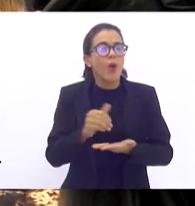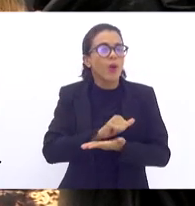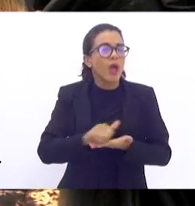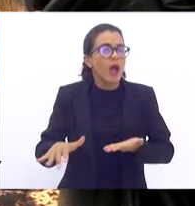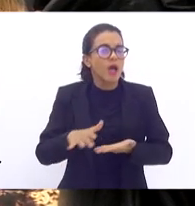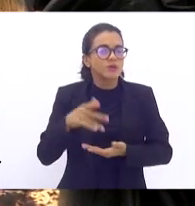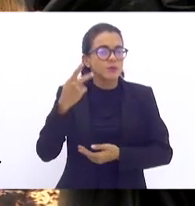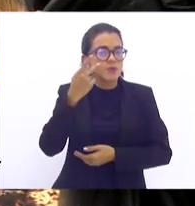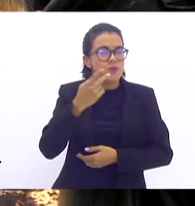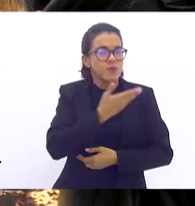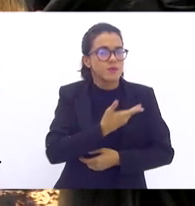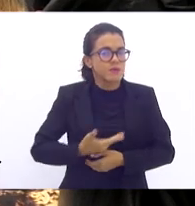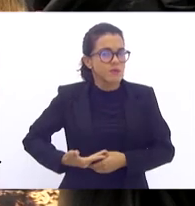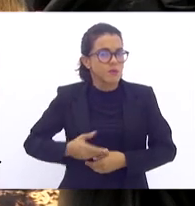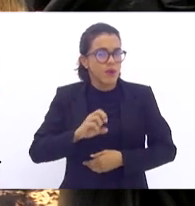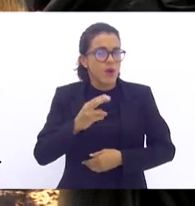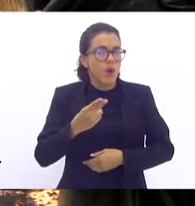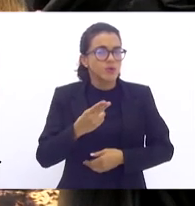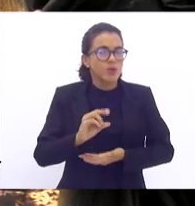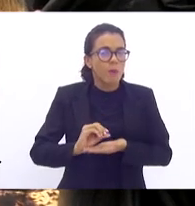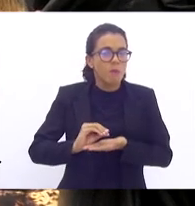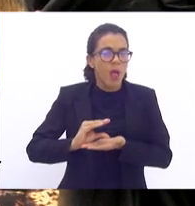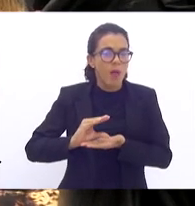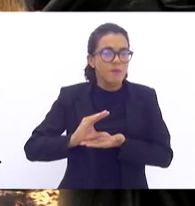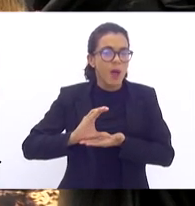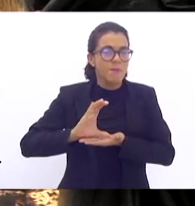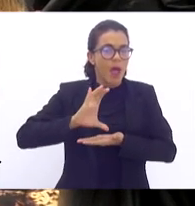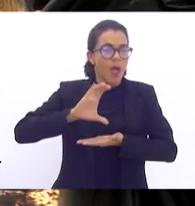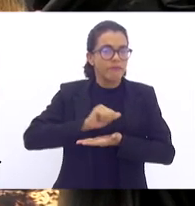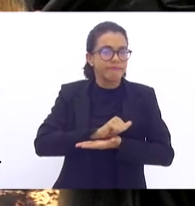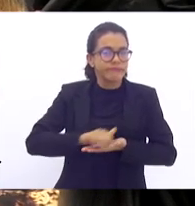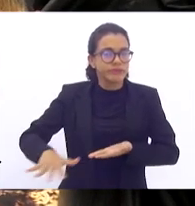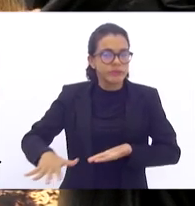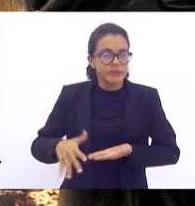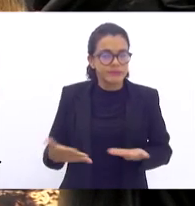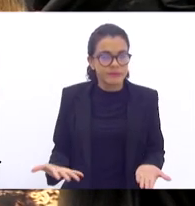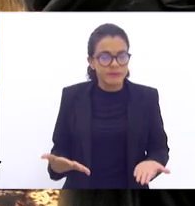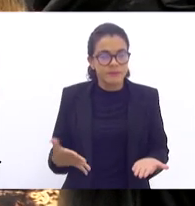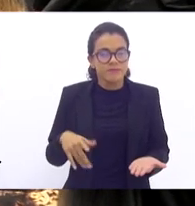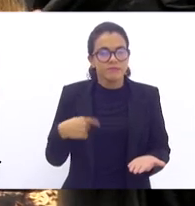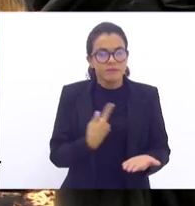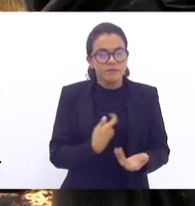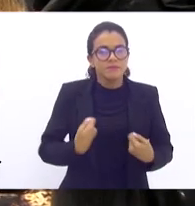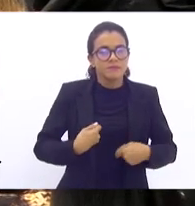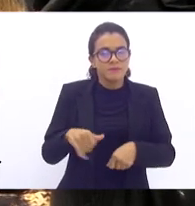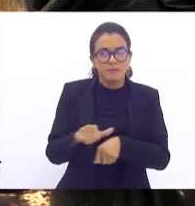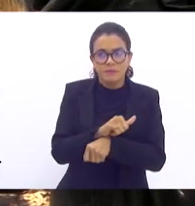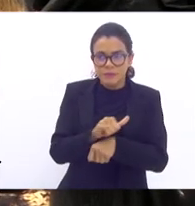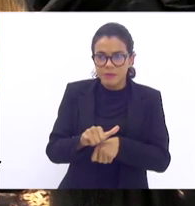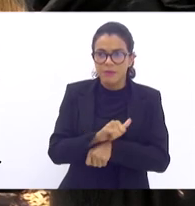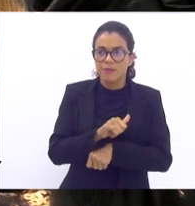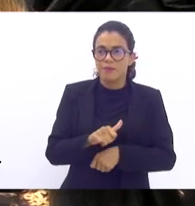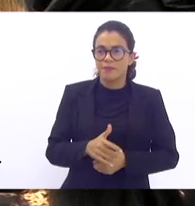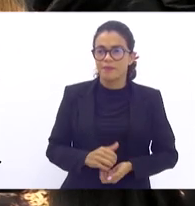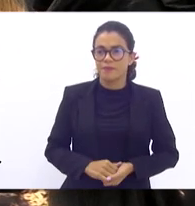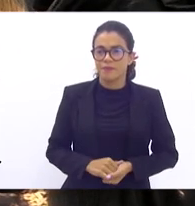nosso gasto está sendo eficiente Nós só estamos aumentando o custo né mas a gente tem esses instrumentos